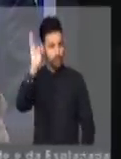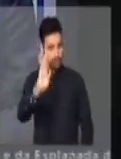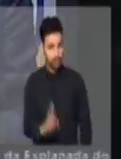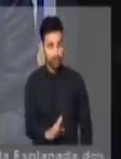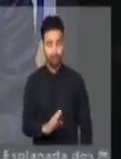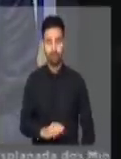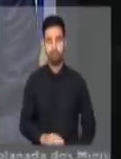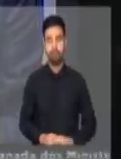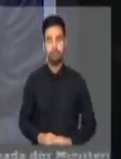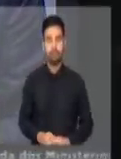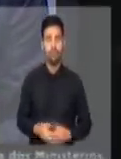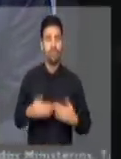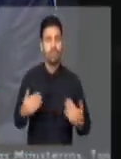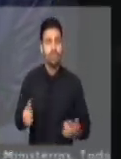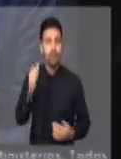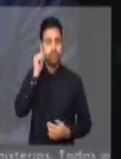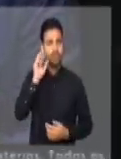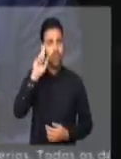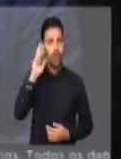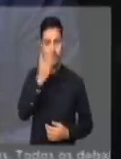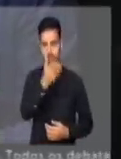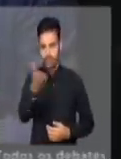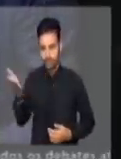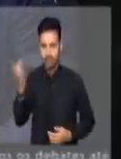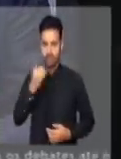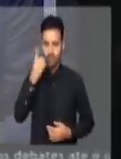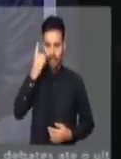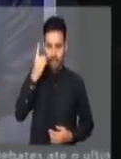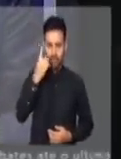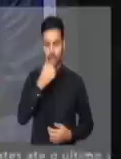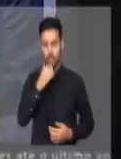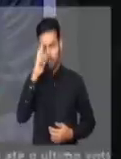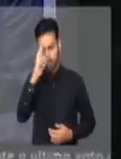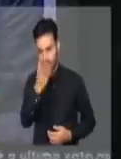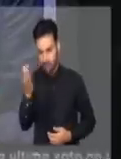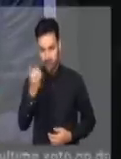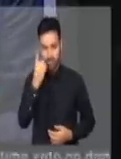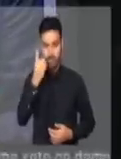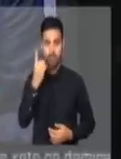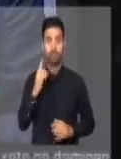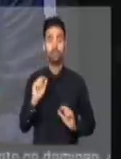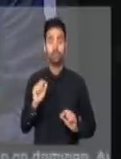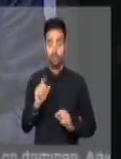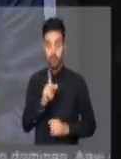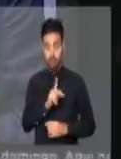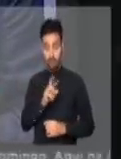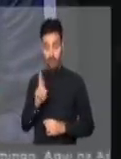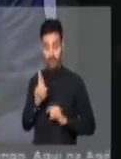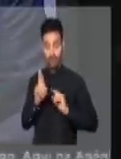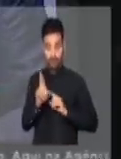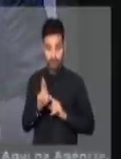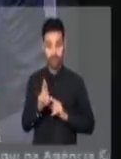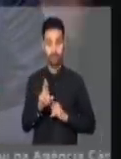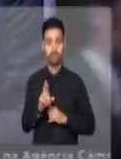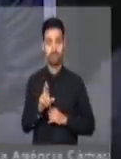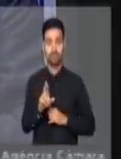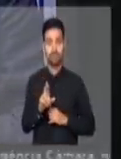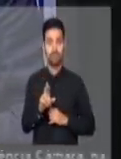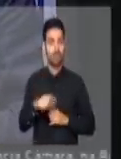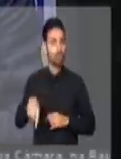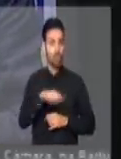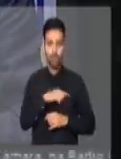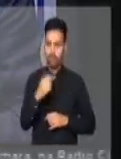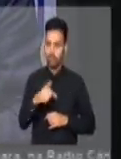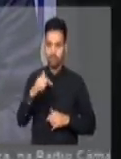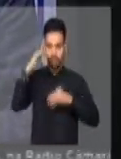Por conseguinte, senhoras e senhores deputados, trata-se de uma legenda em que não se pode esperar o